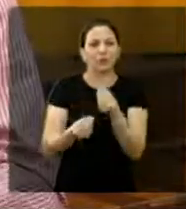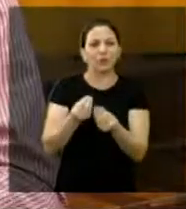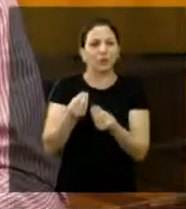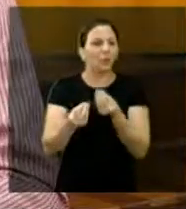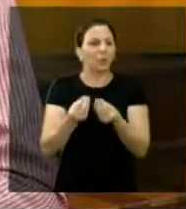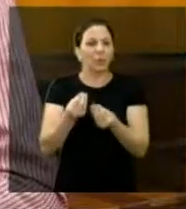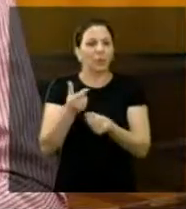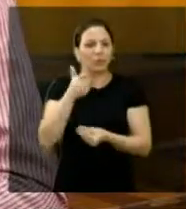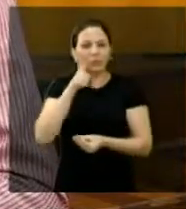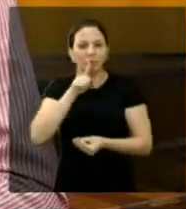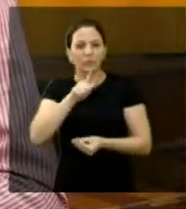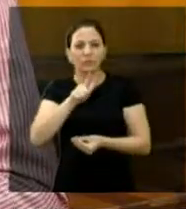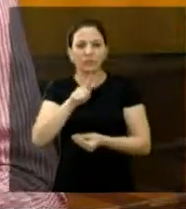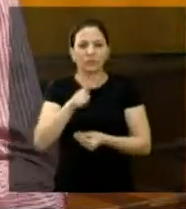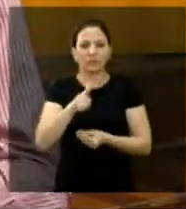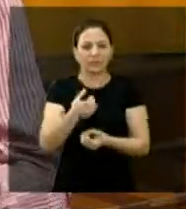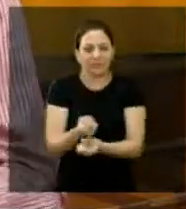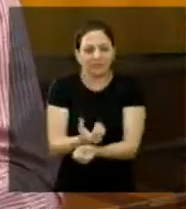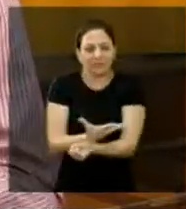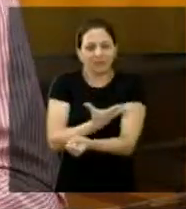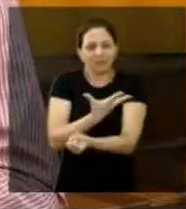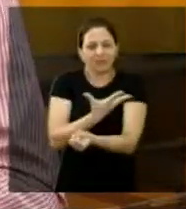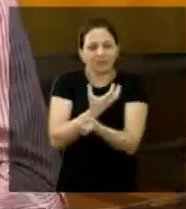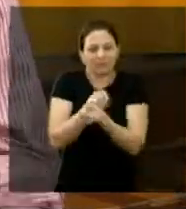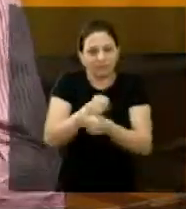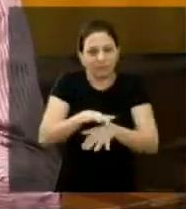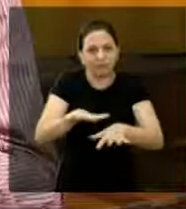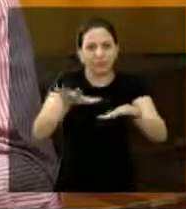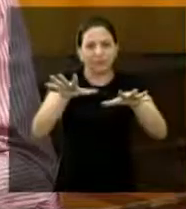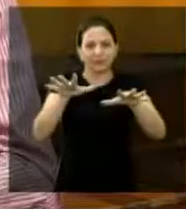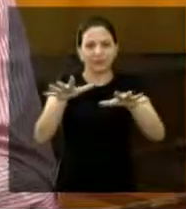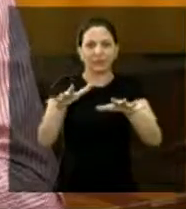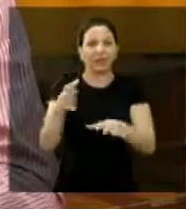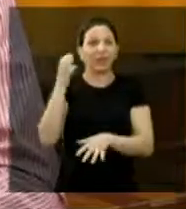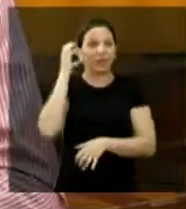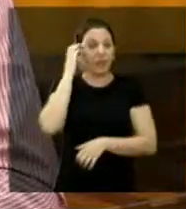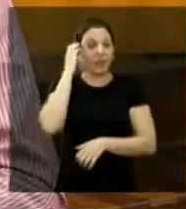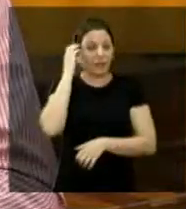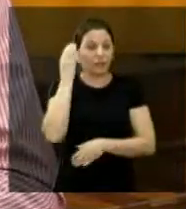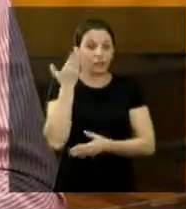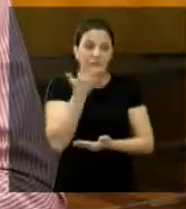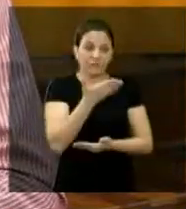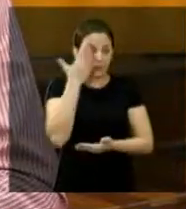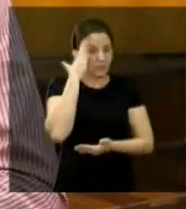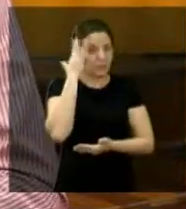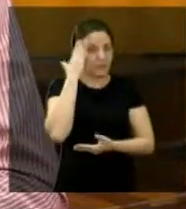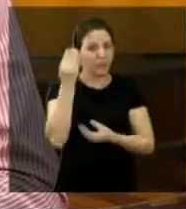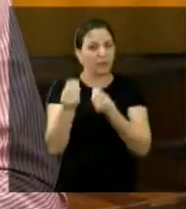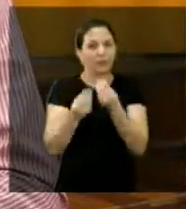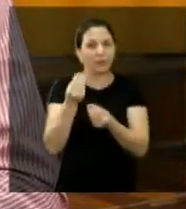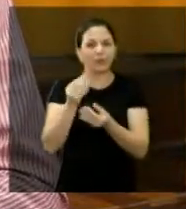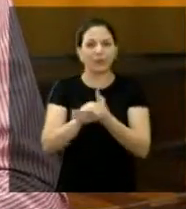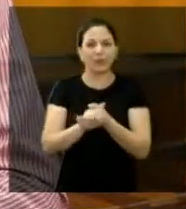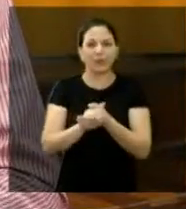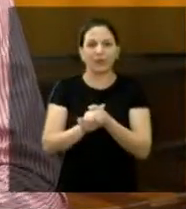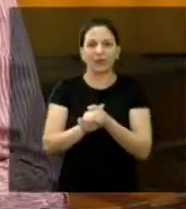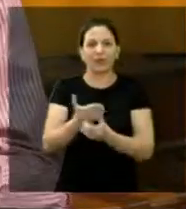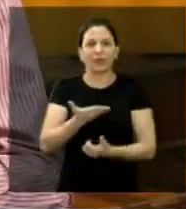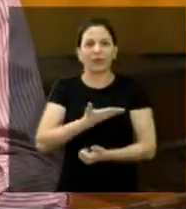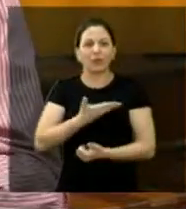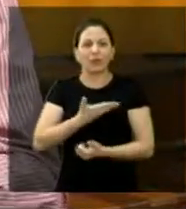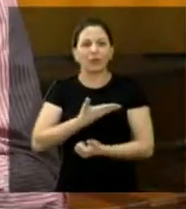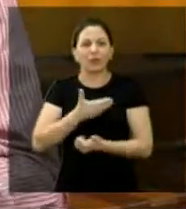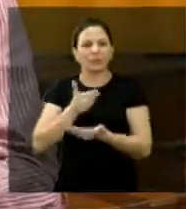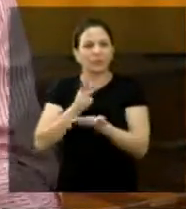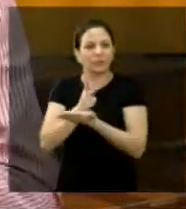conseguir levar essa emoção para o ouvinte do rádio. Até porque o rádio, como você sabe tão bem ou mais do que eu, é um companheiro eterno